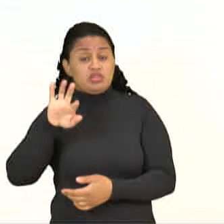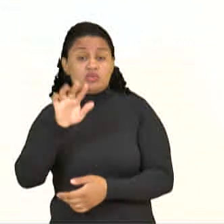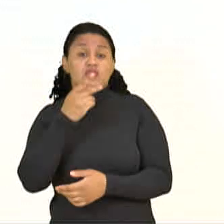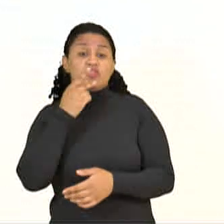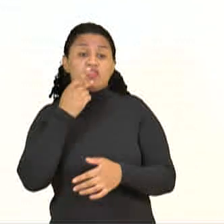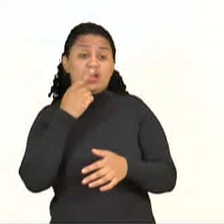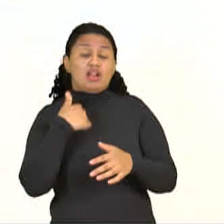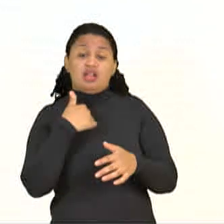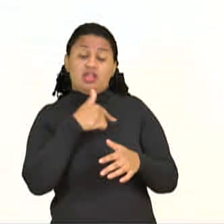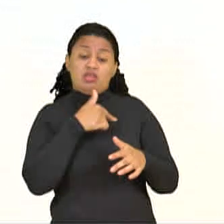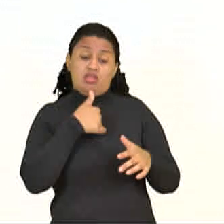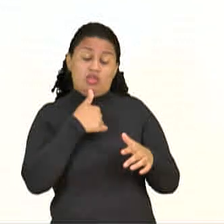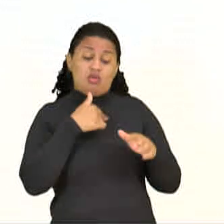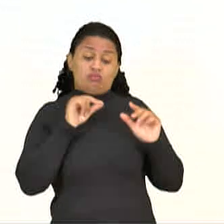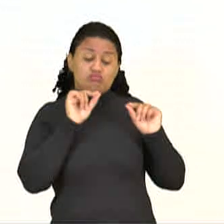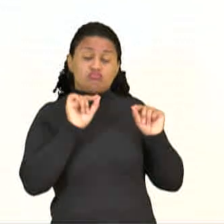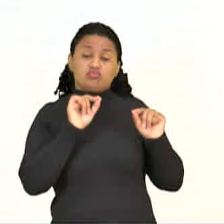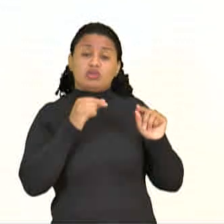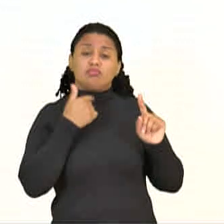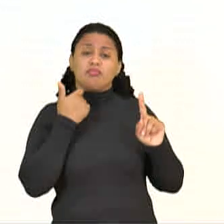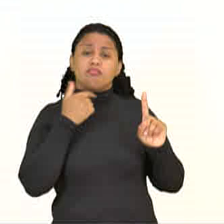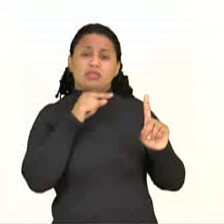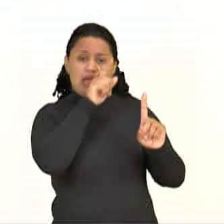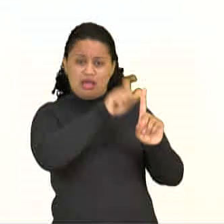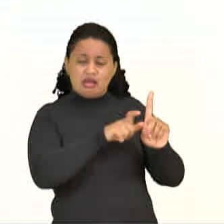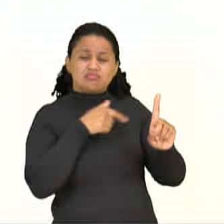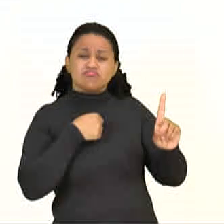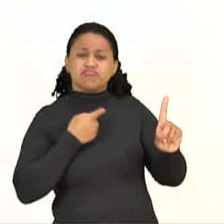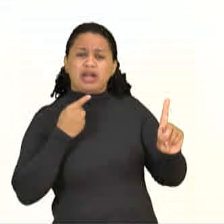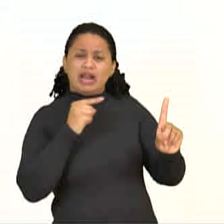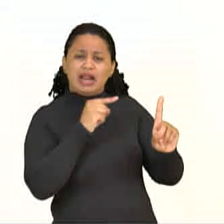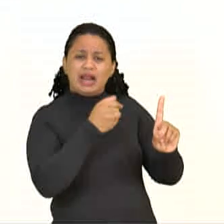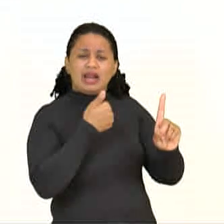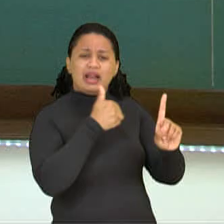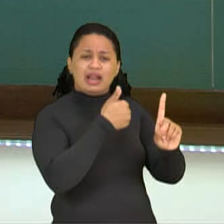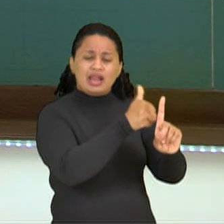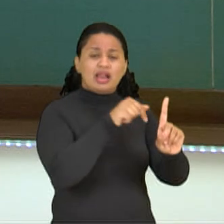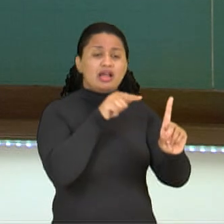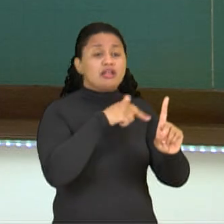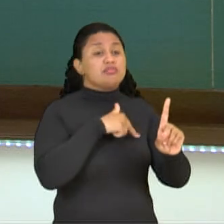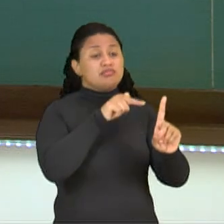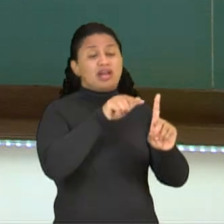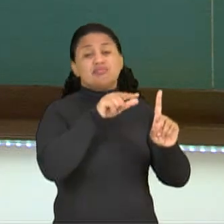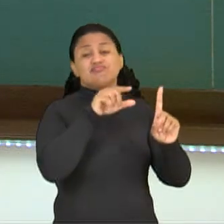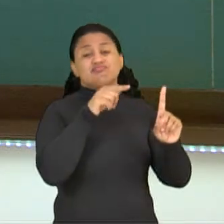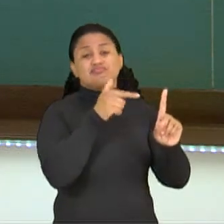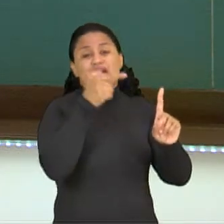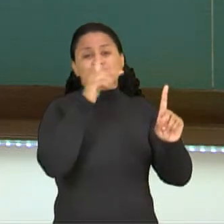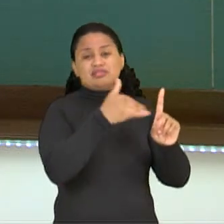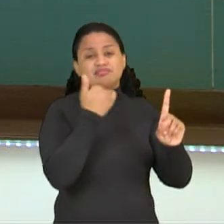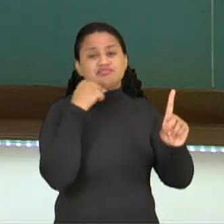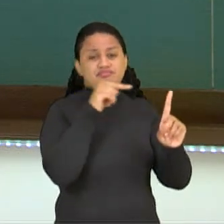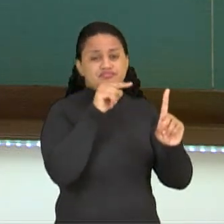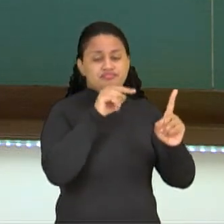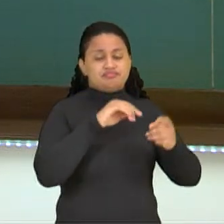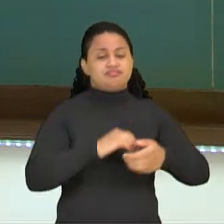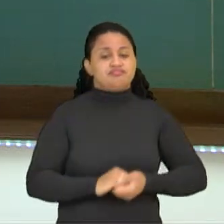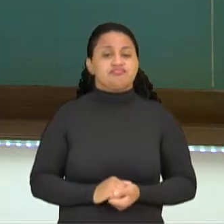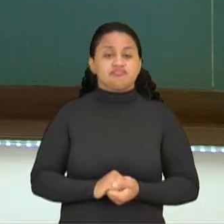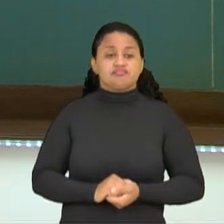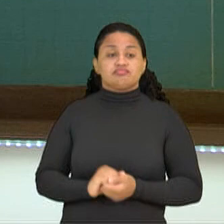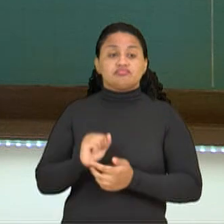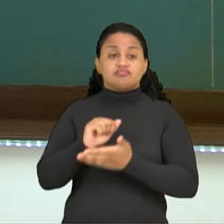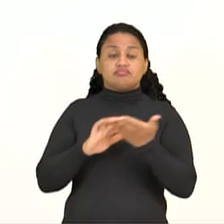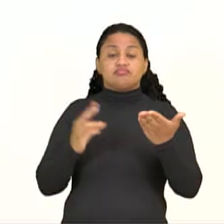ele mesmo perseguir o monstro que criou para destruí-lo. Atividade 3